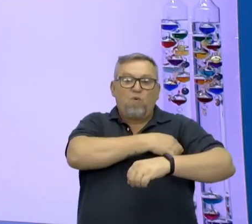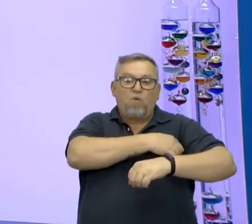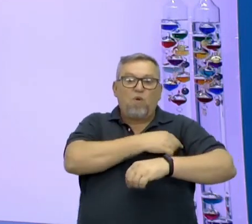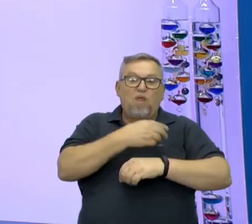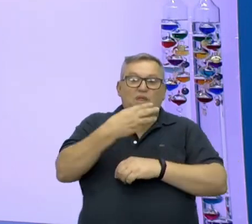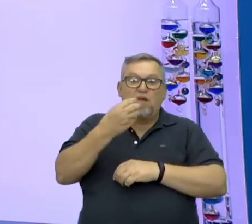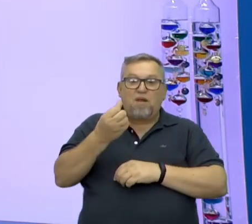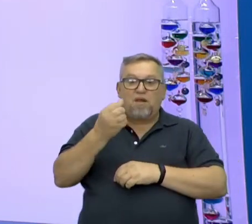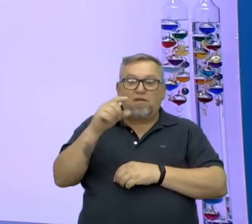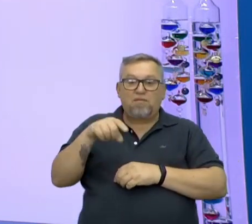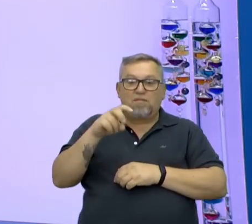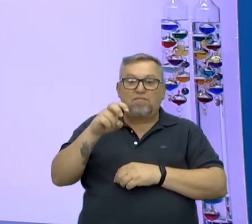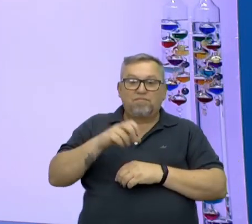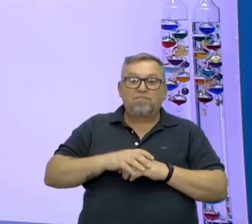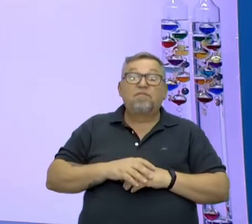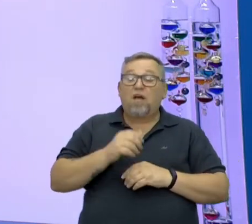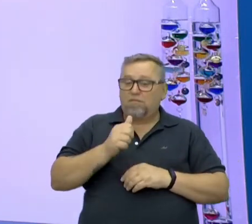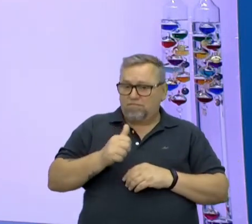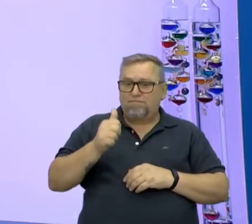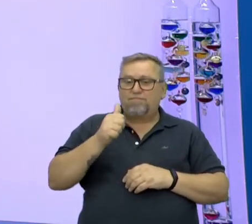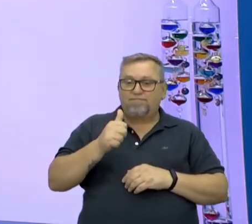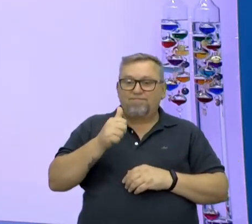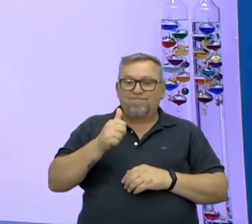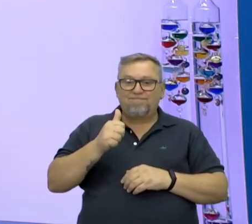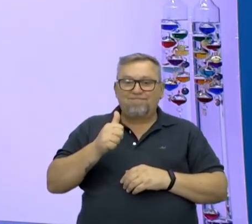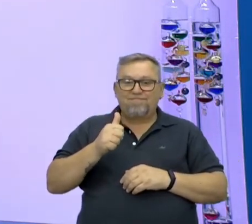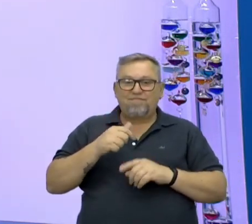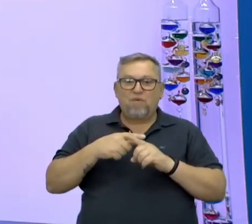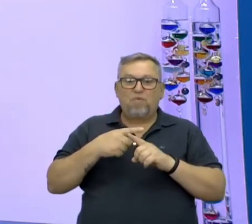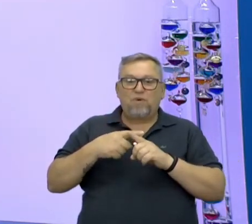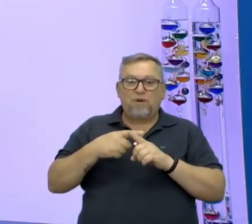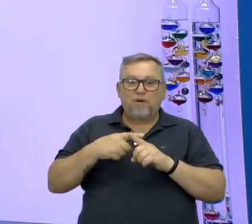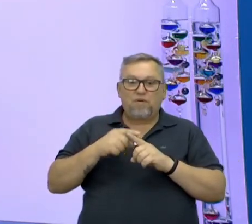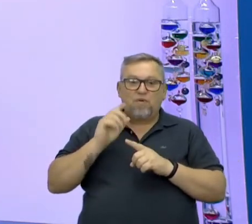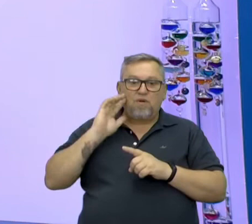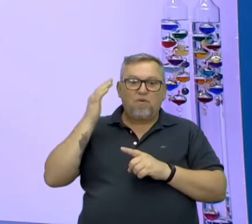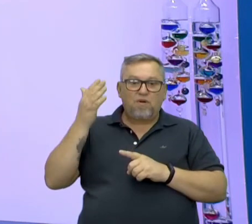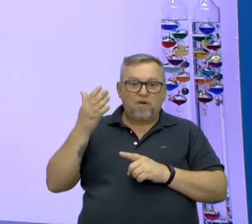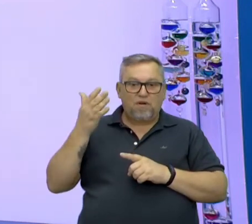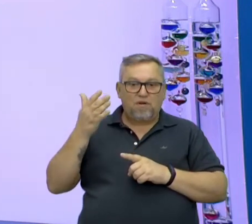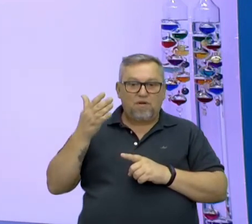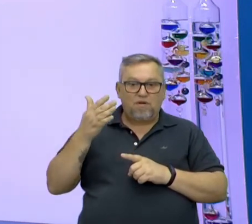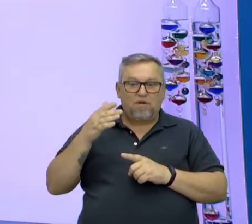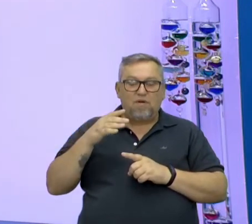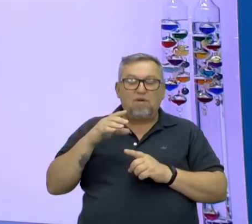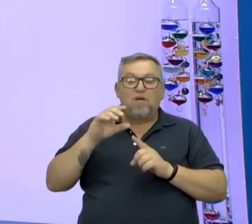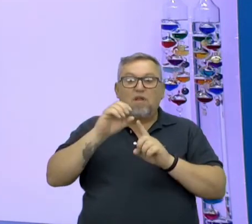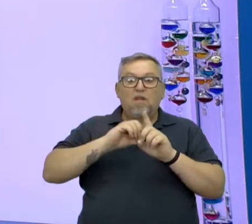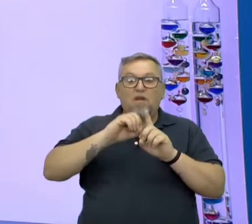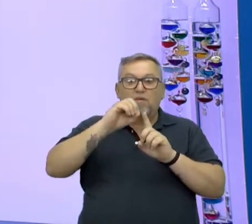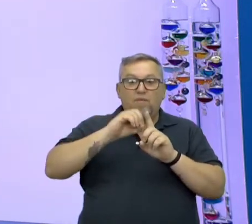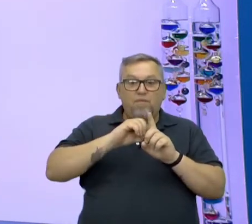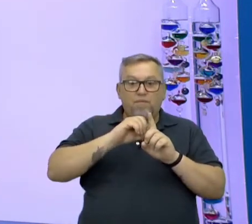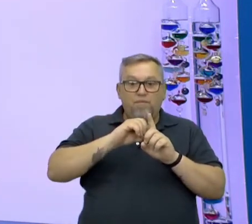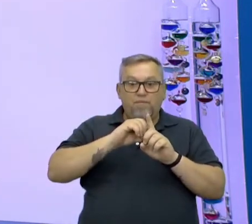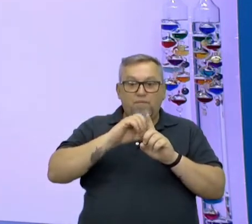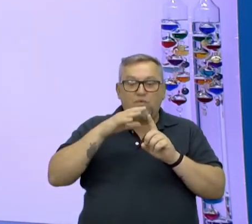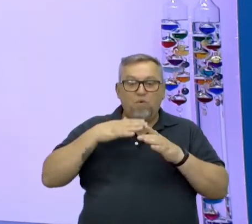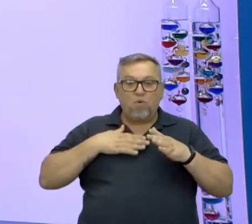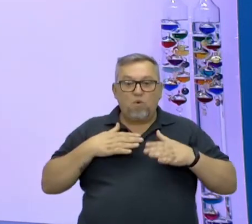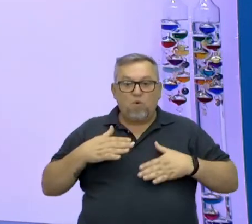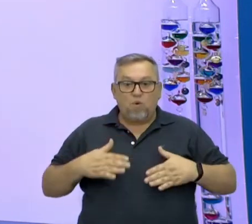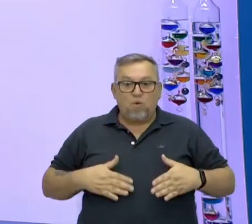36,5. Ah, beleza. Então, agora por quê? Qual que é a interação, a relação da temperatura com o corpo